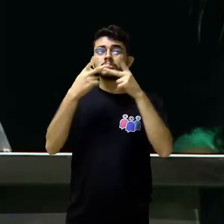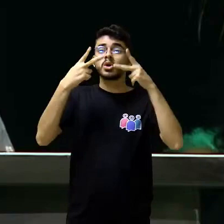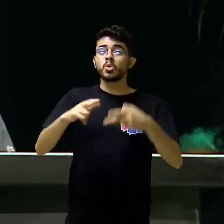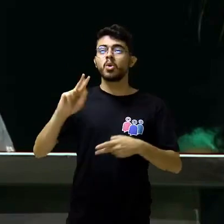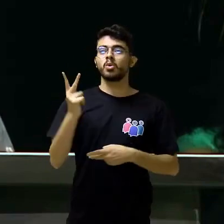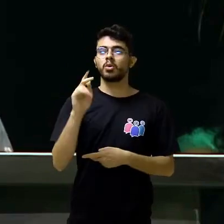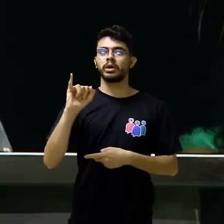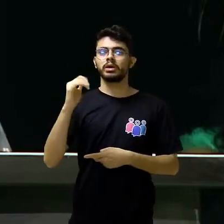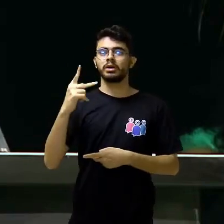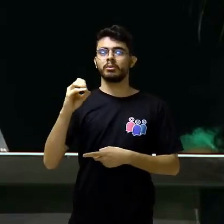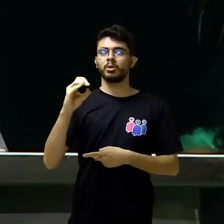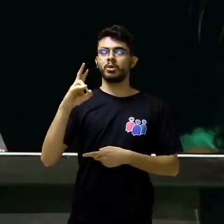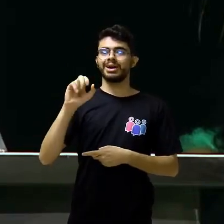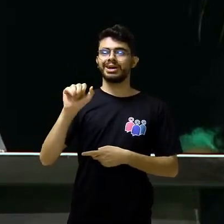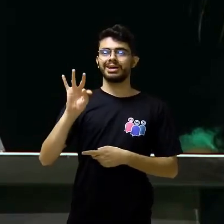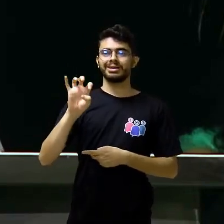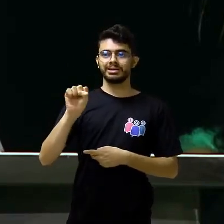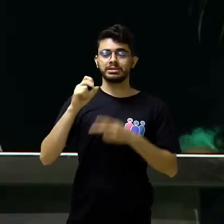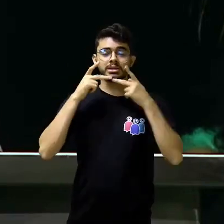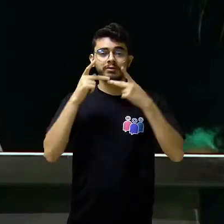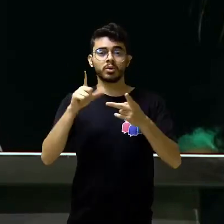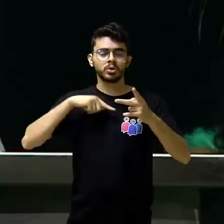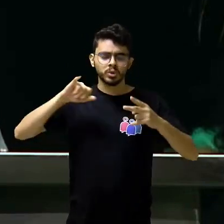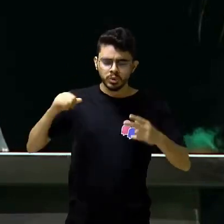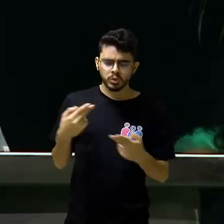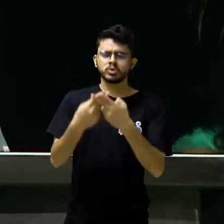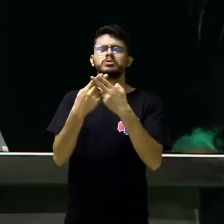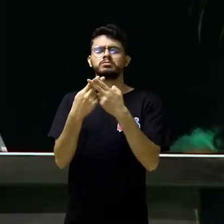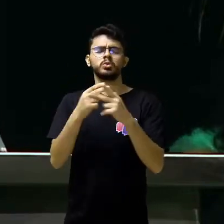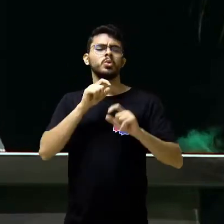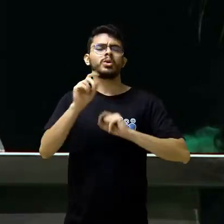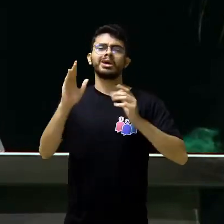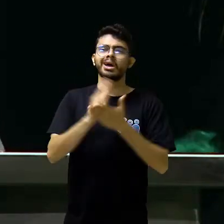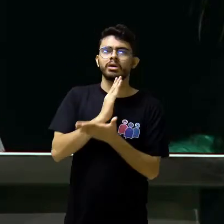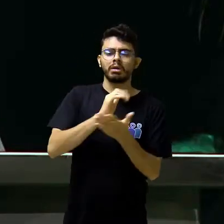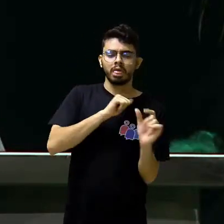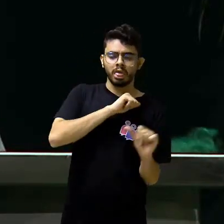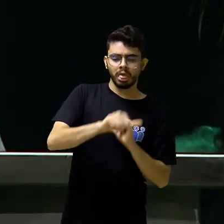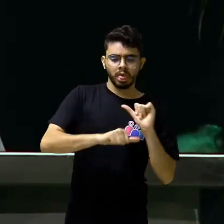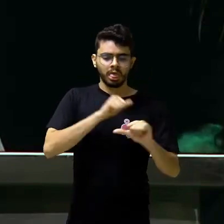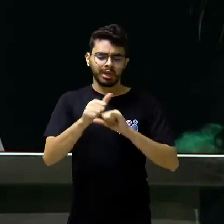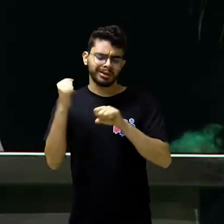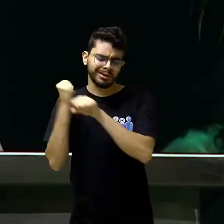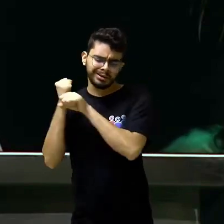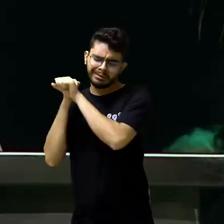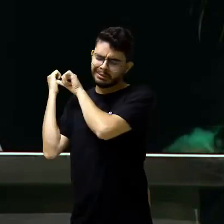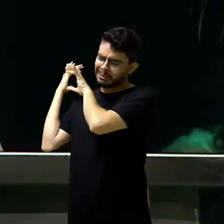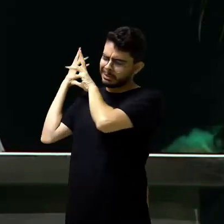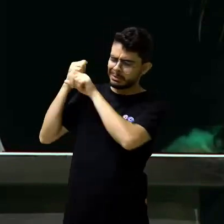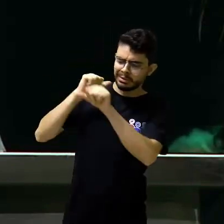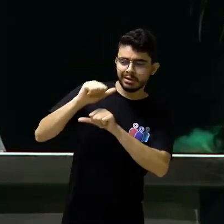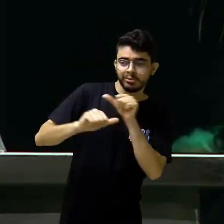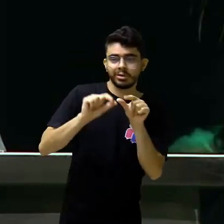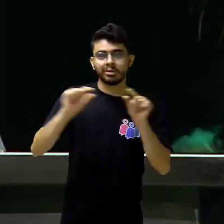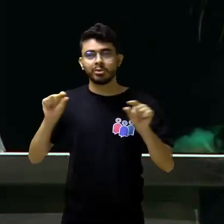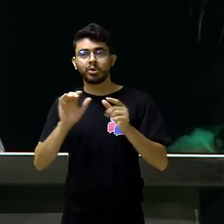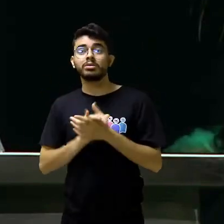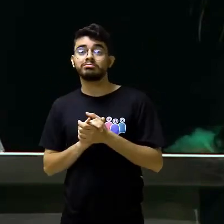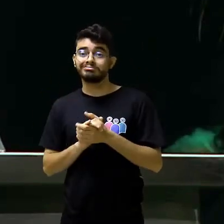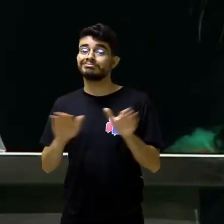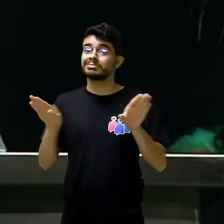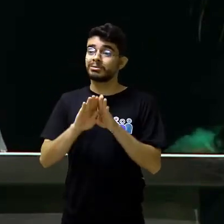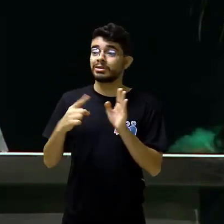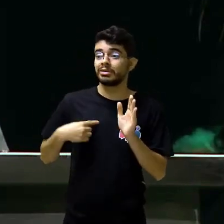Hipócrates, juramento que tem sofrido adaptações, ao longo dos tempos. E uma